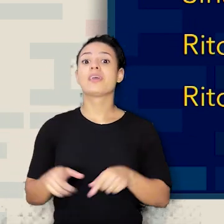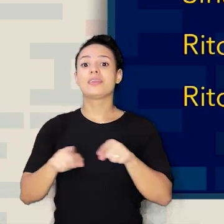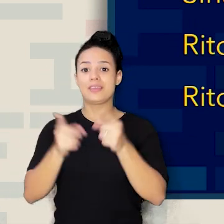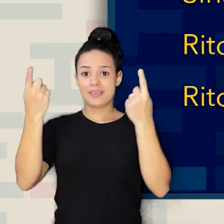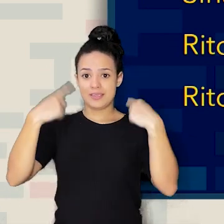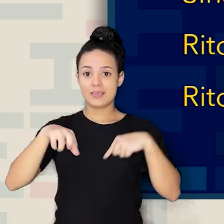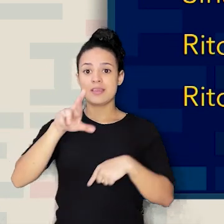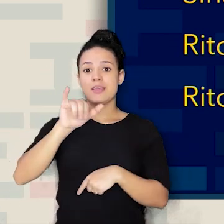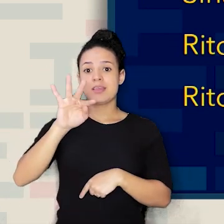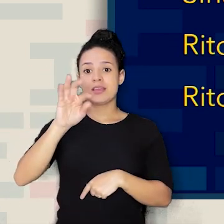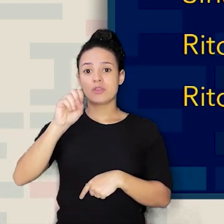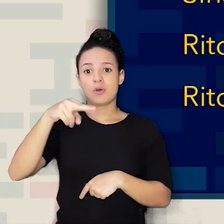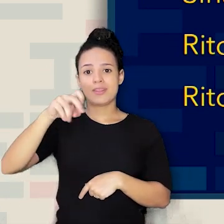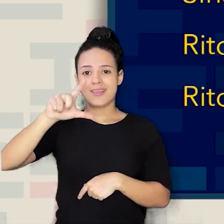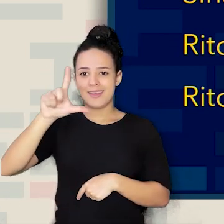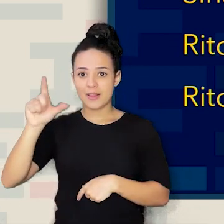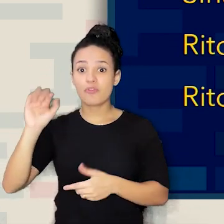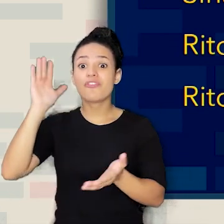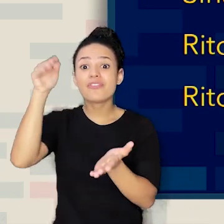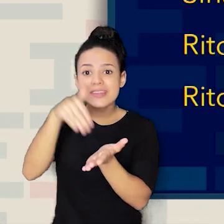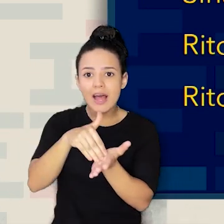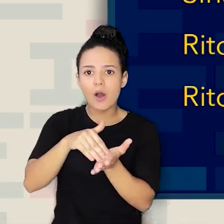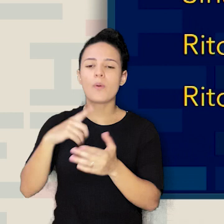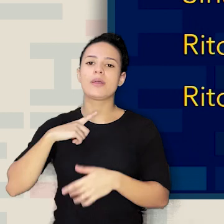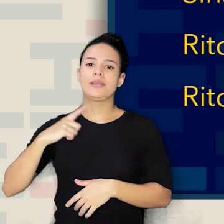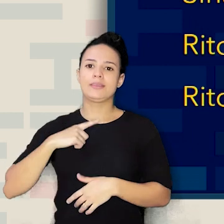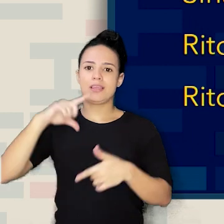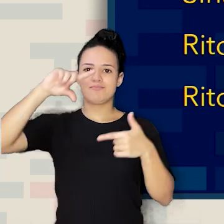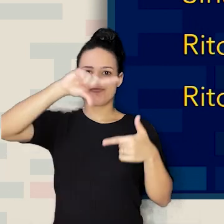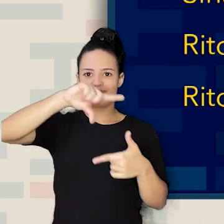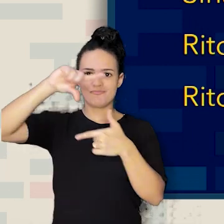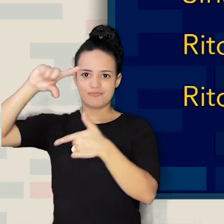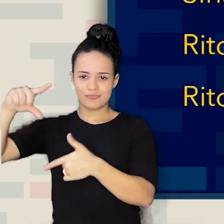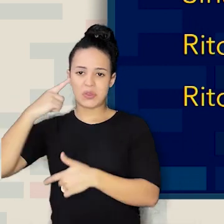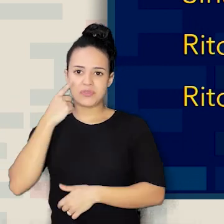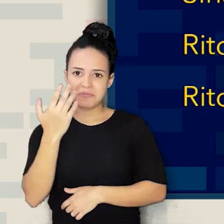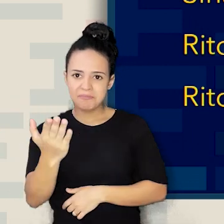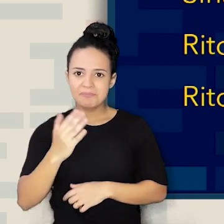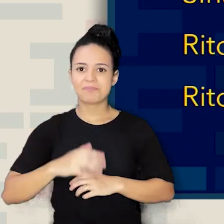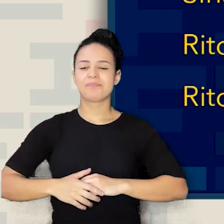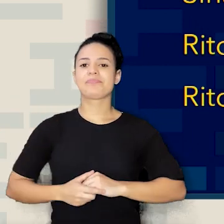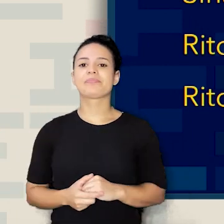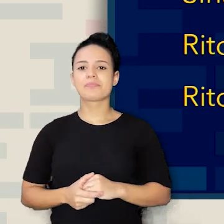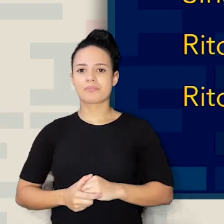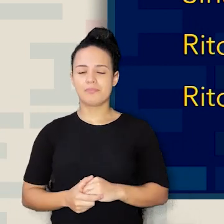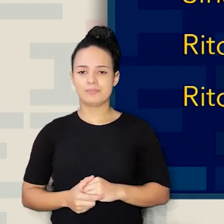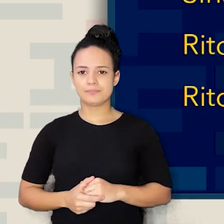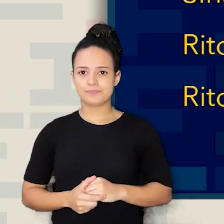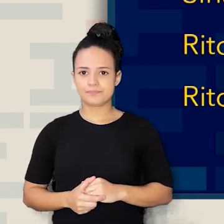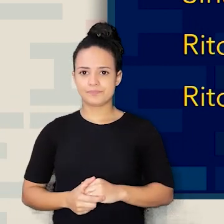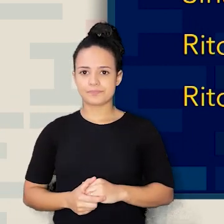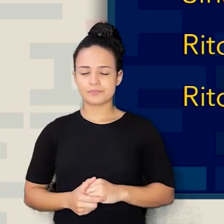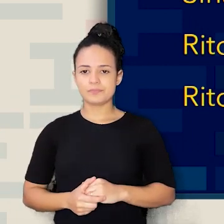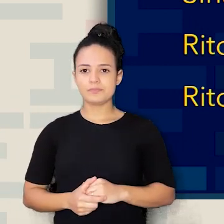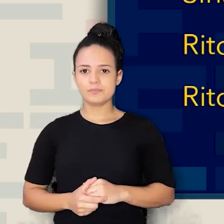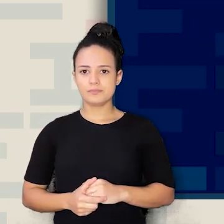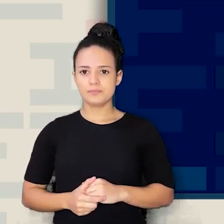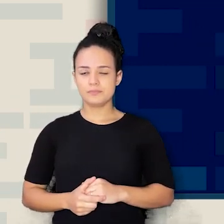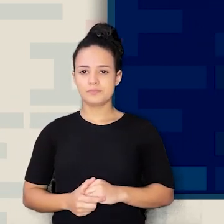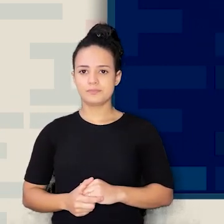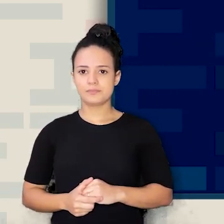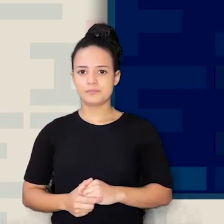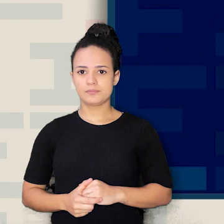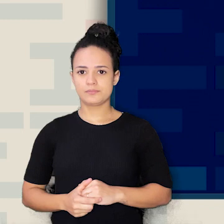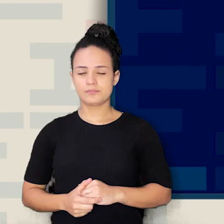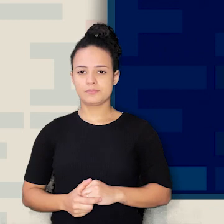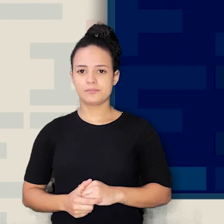5, 6. E o ritornelo de final de repetição, que é formado pelos pontos 1, 2, 6, 2, 3.